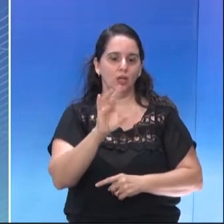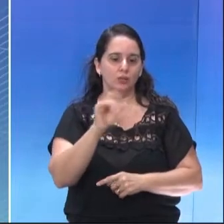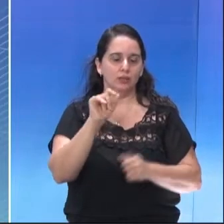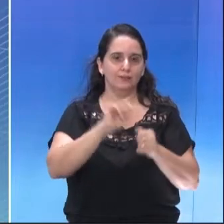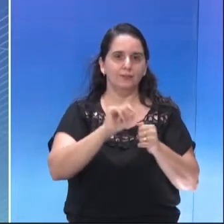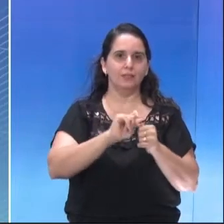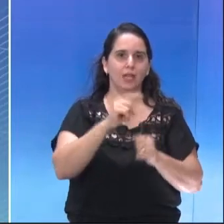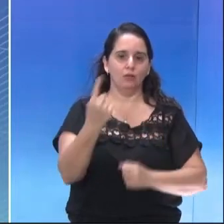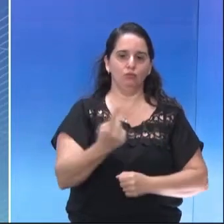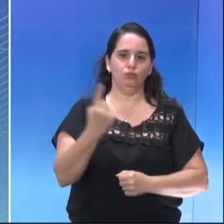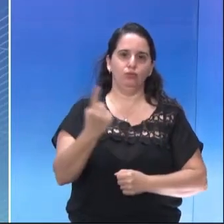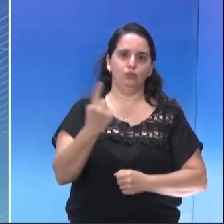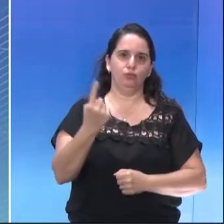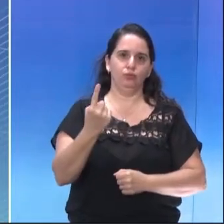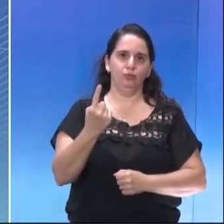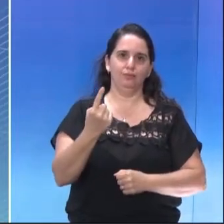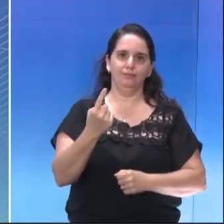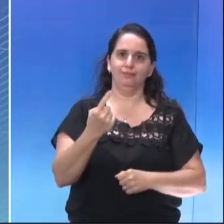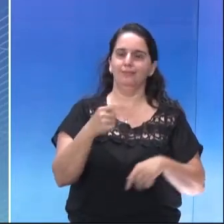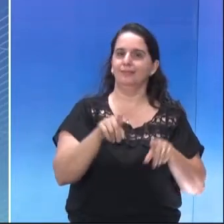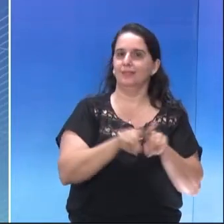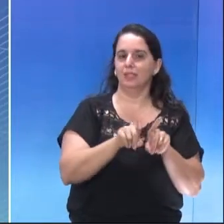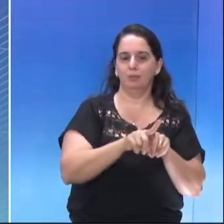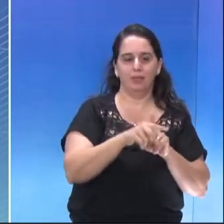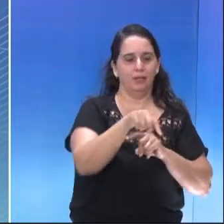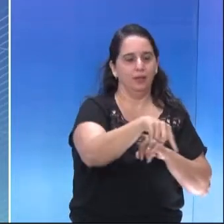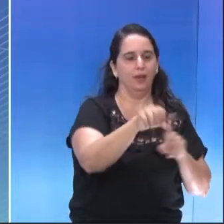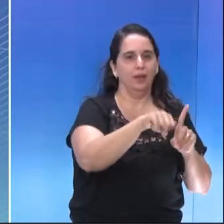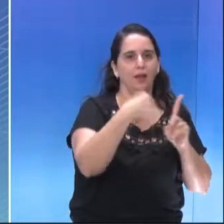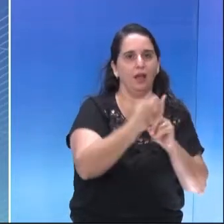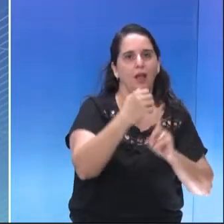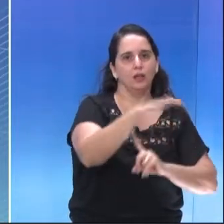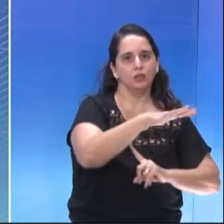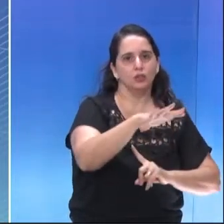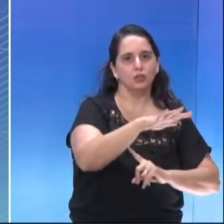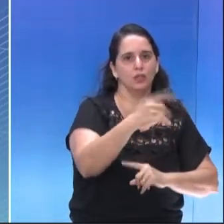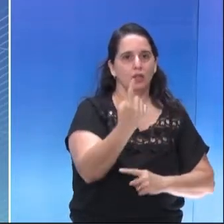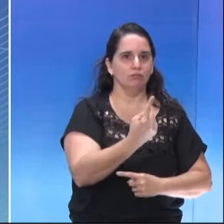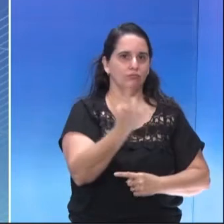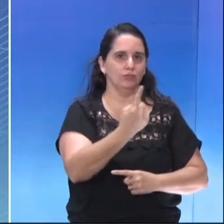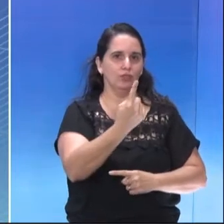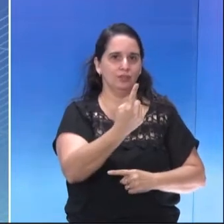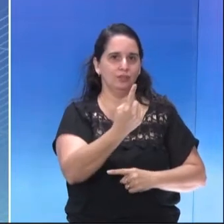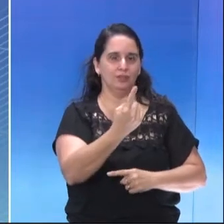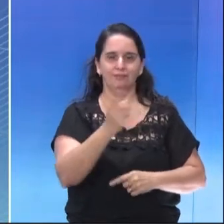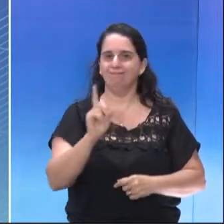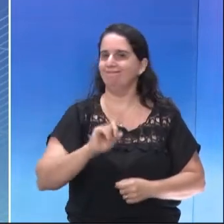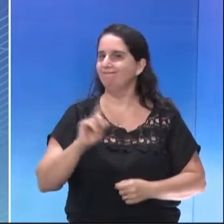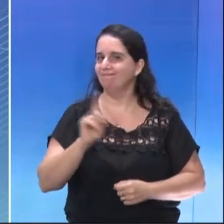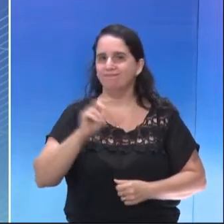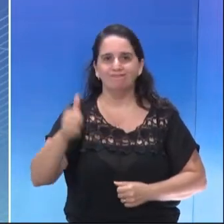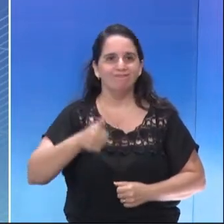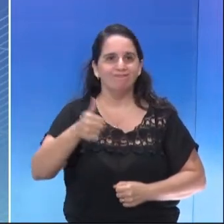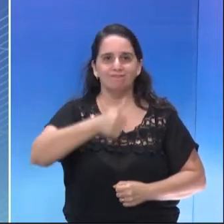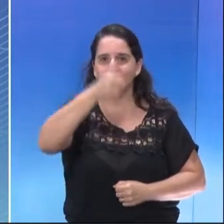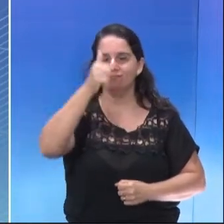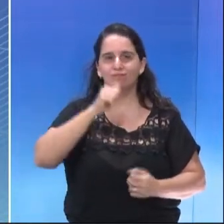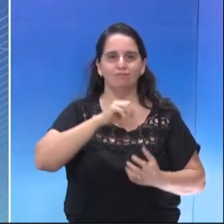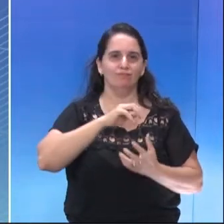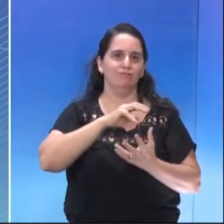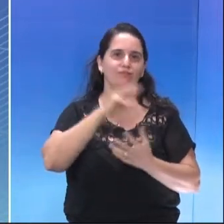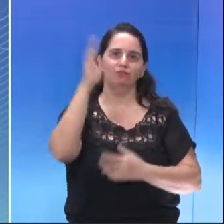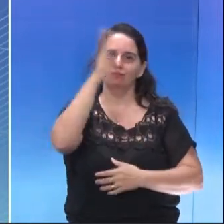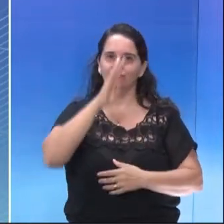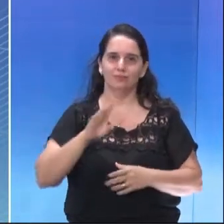sociedade agindo isoladamente também não melhorará, não apresentará condições